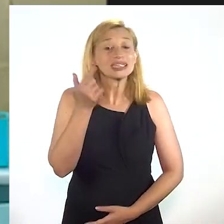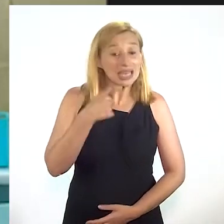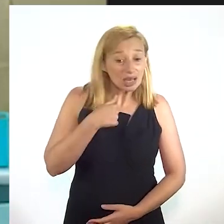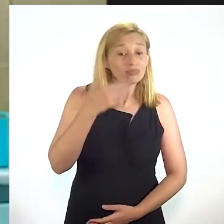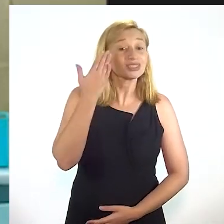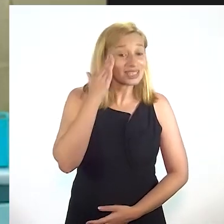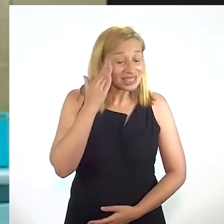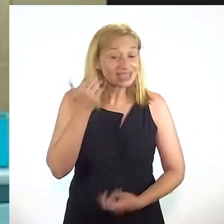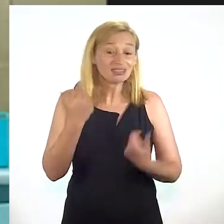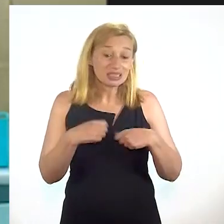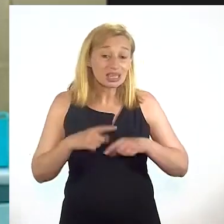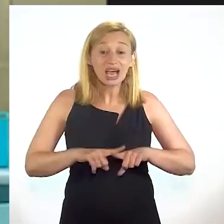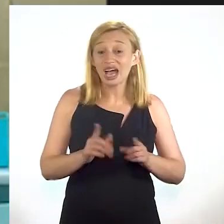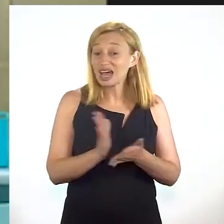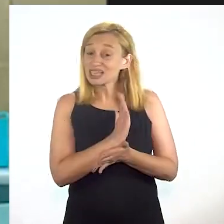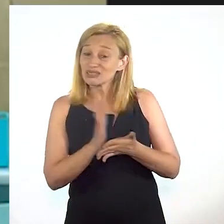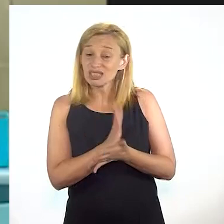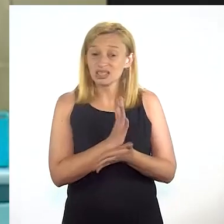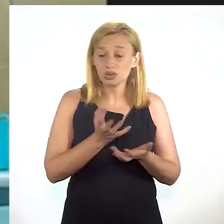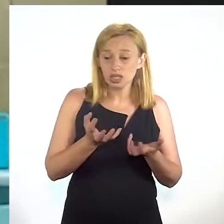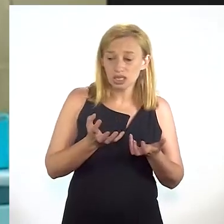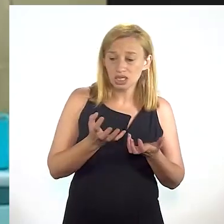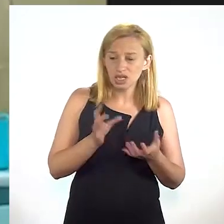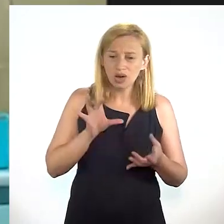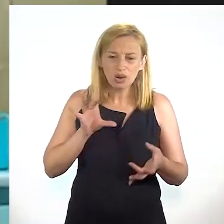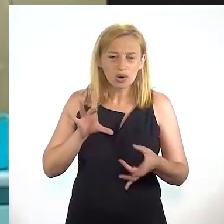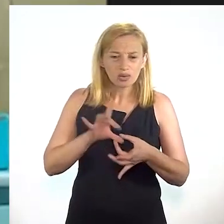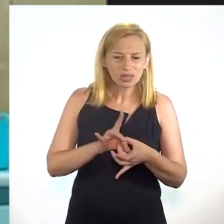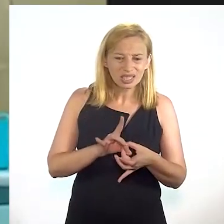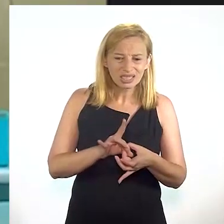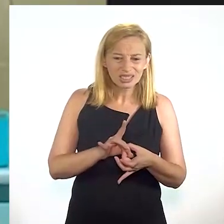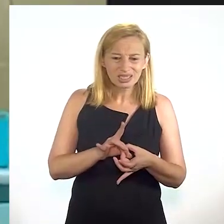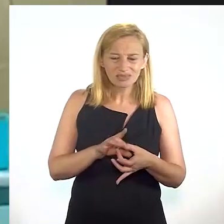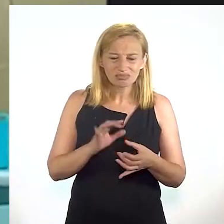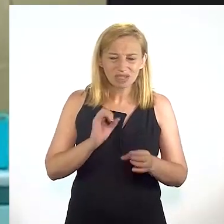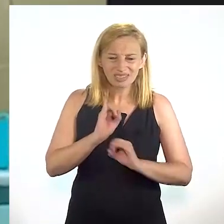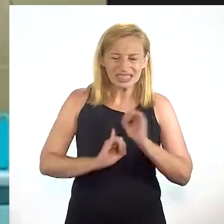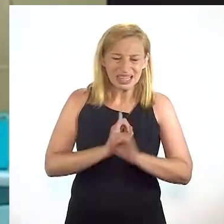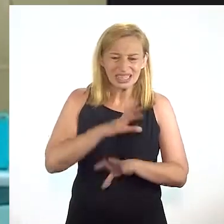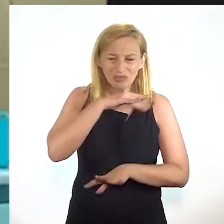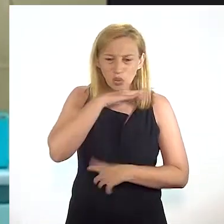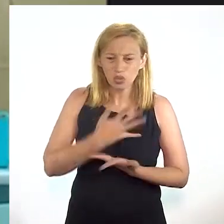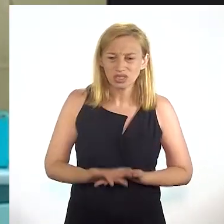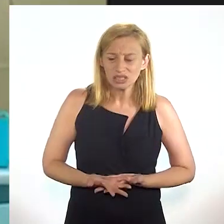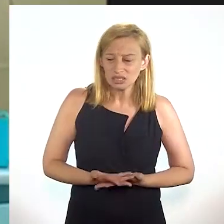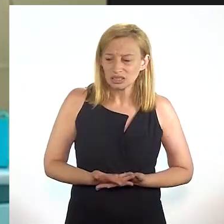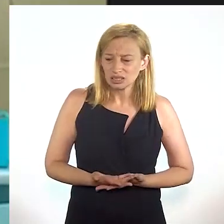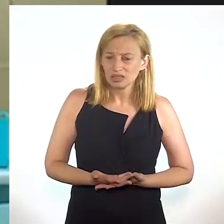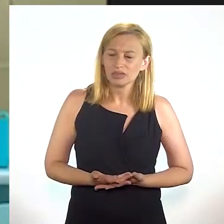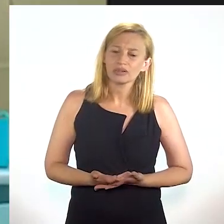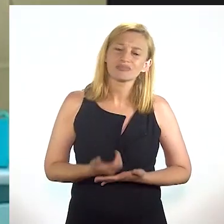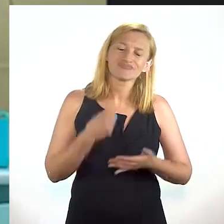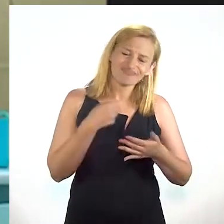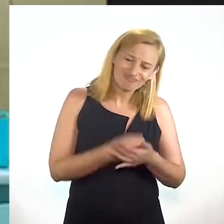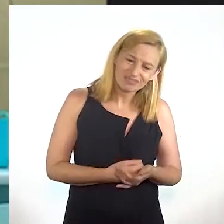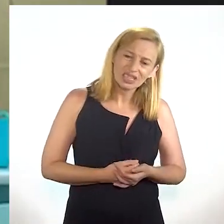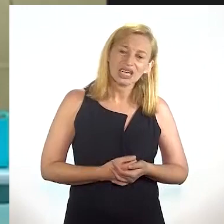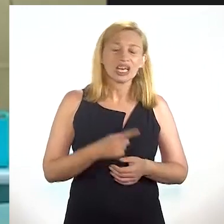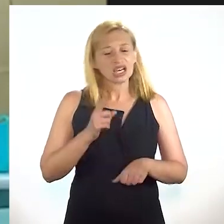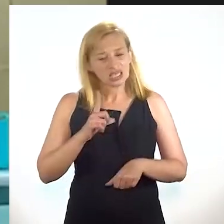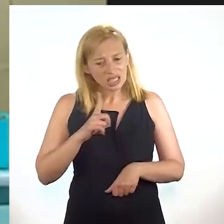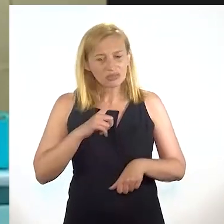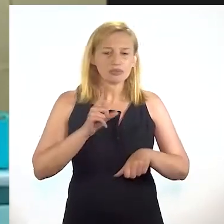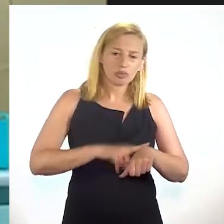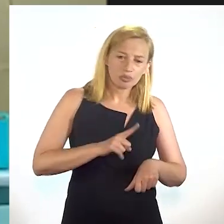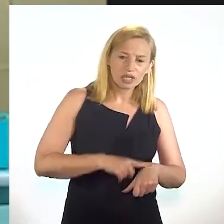Mas, assim, eu entendi a necessidade. E, às vezes, eu queria me conectar e a minha conexão não estava boa, né?